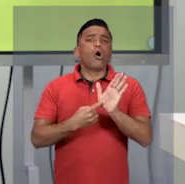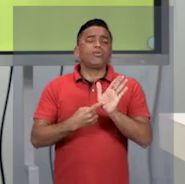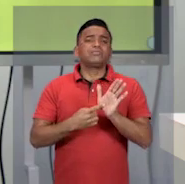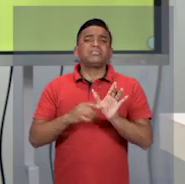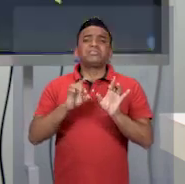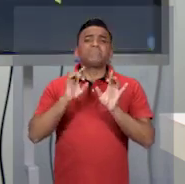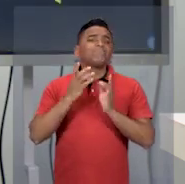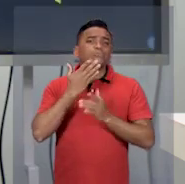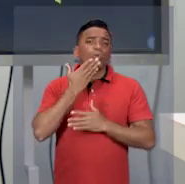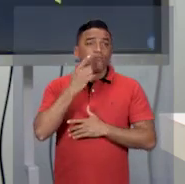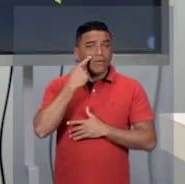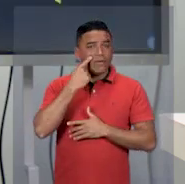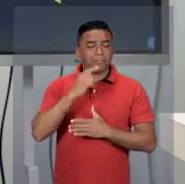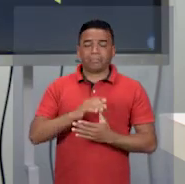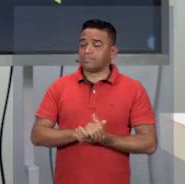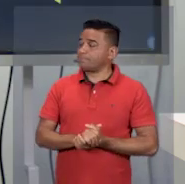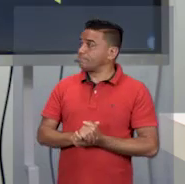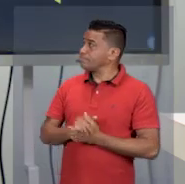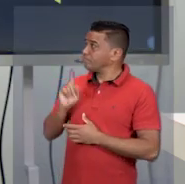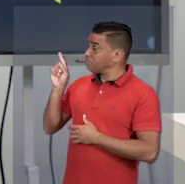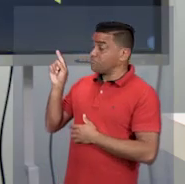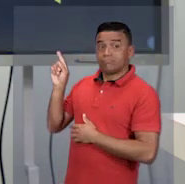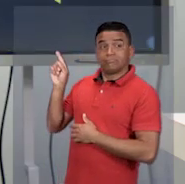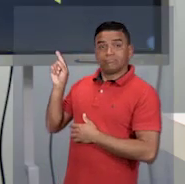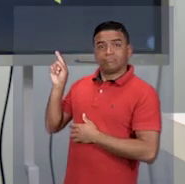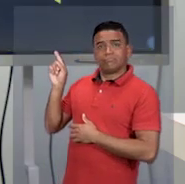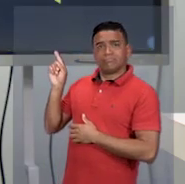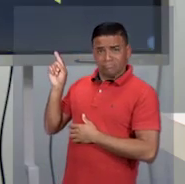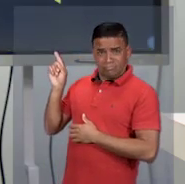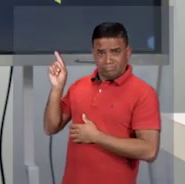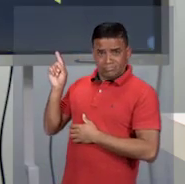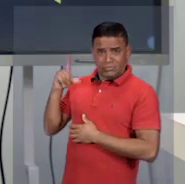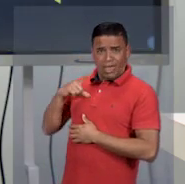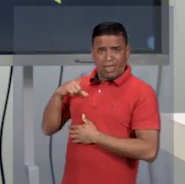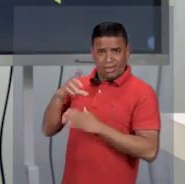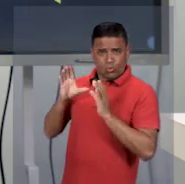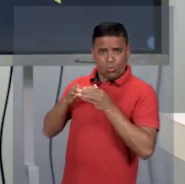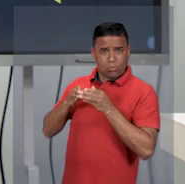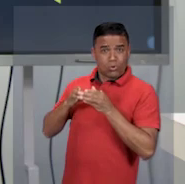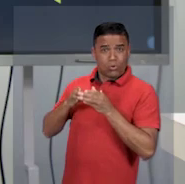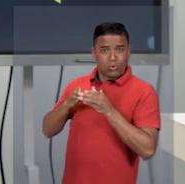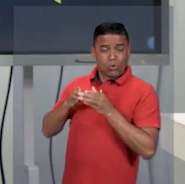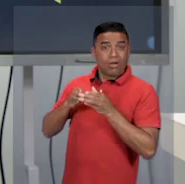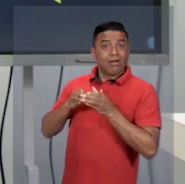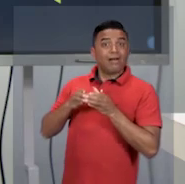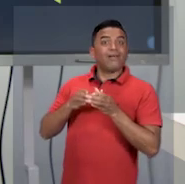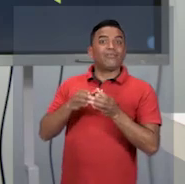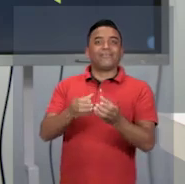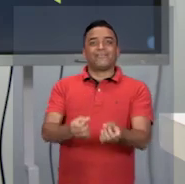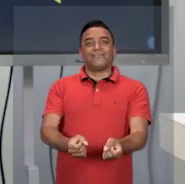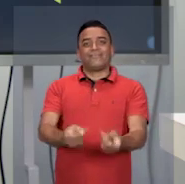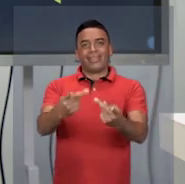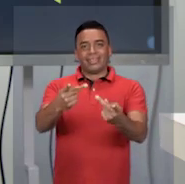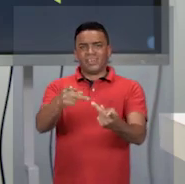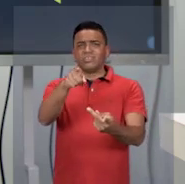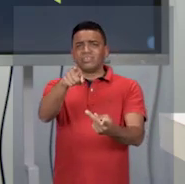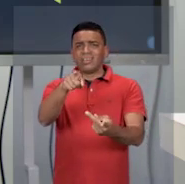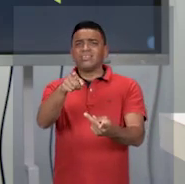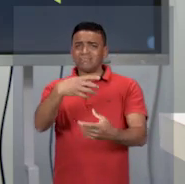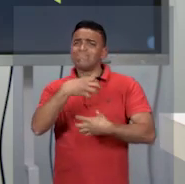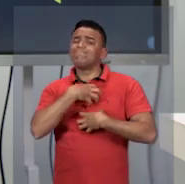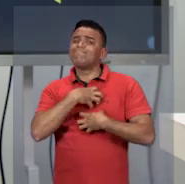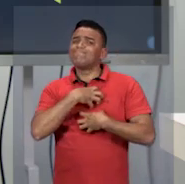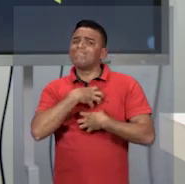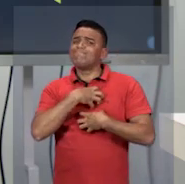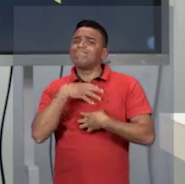Vamos lá ver? Tem algum grupo aqui sendo representado? Eu, para mim, o de venda. E para você? O que está sendo